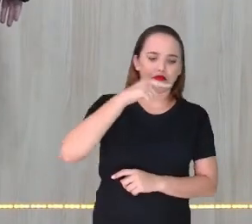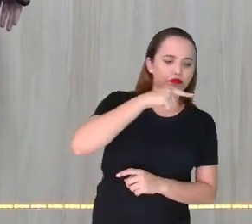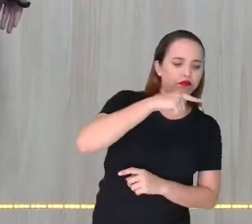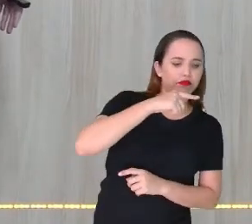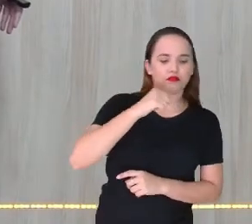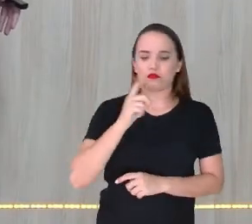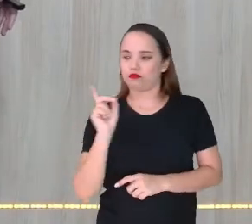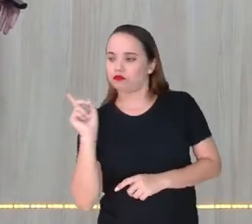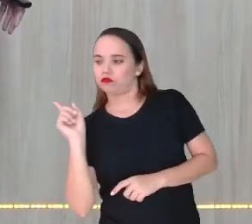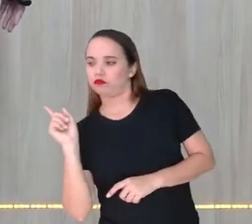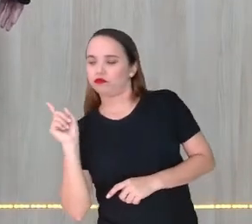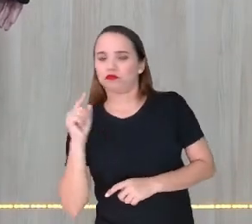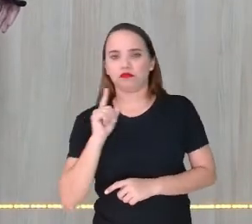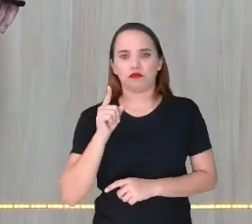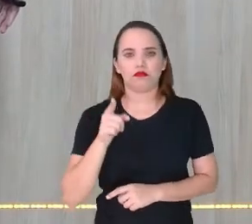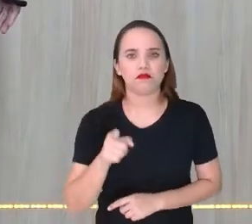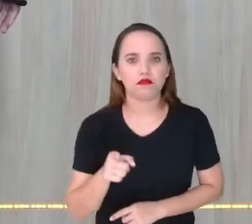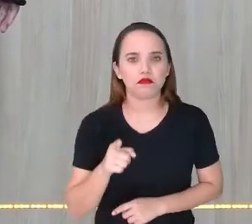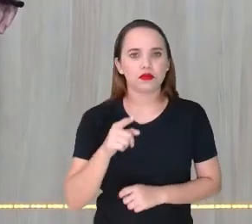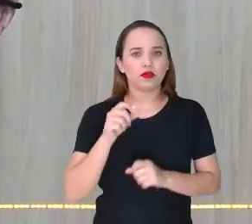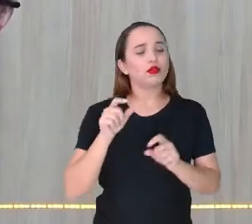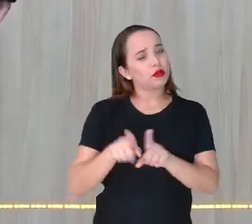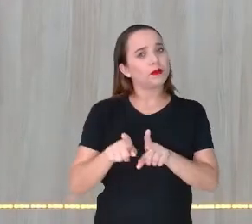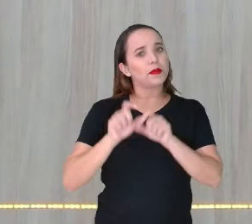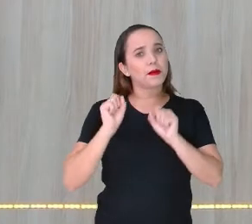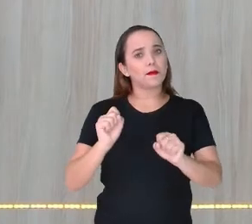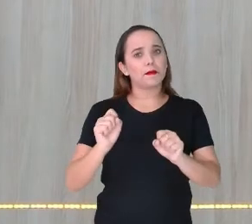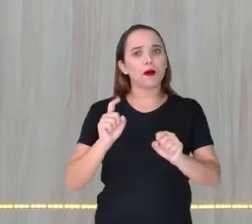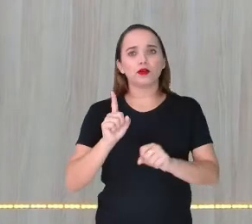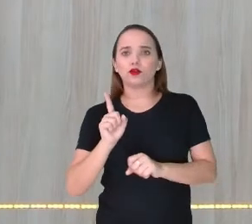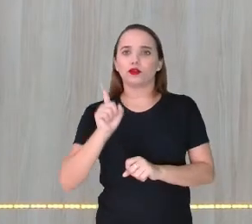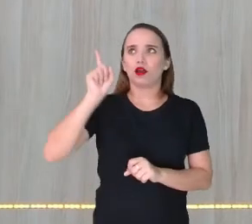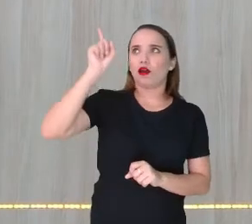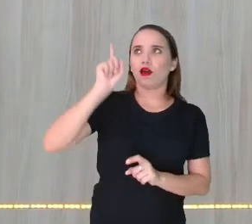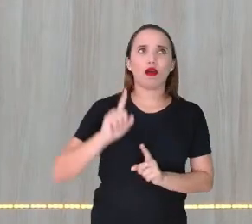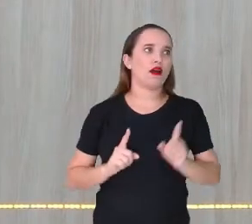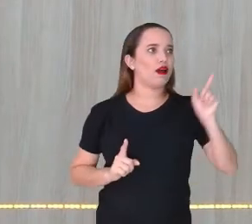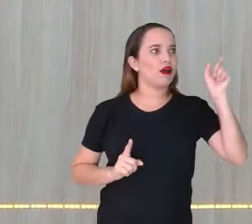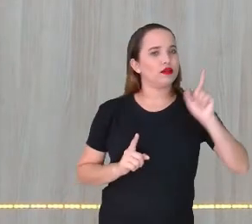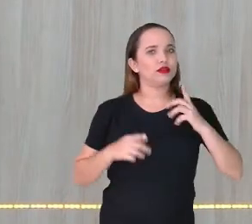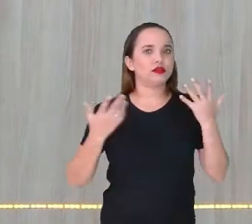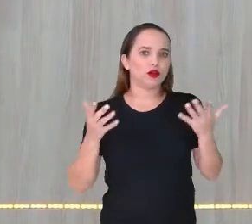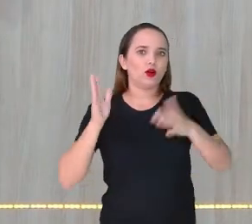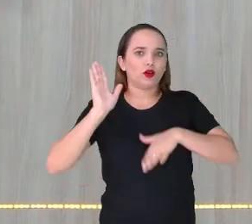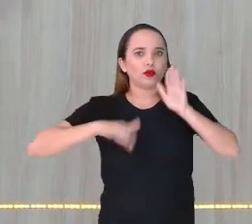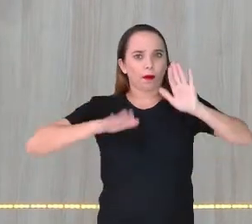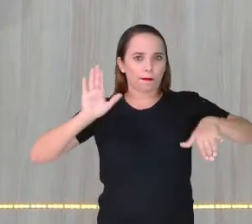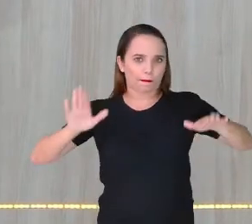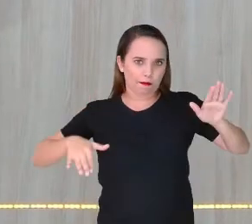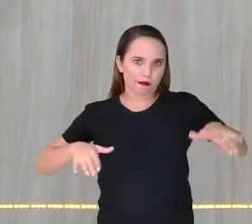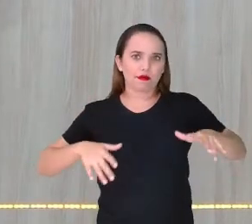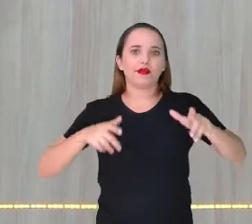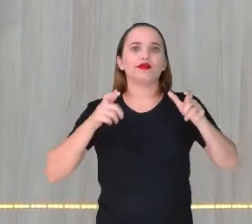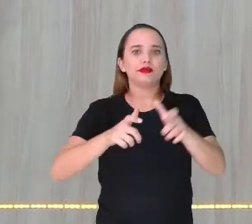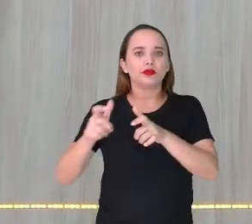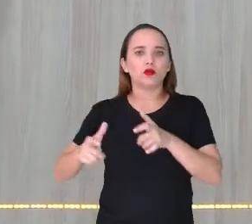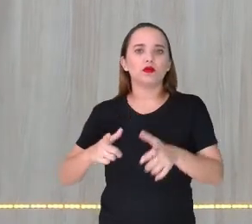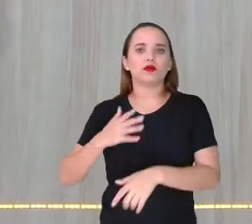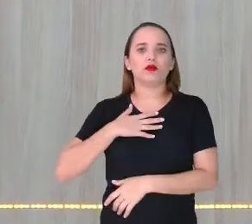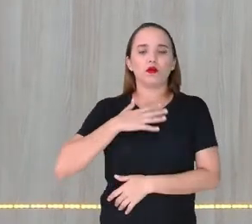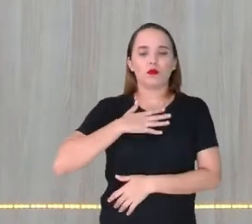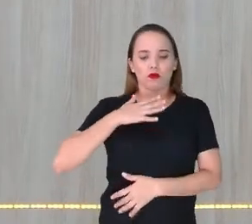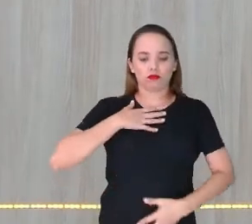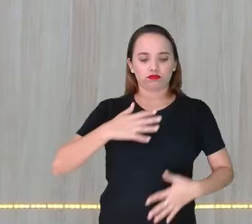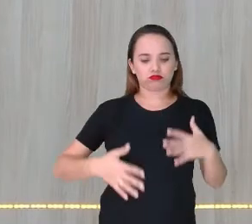diagonal, né? Que a gente faz aqui nesse plano. Então, tudo vai depender de onde o meu corpo está e